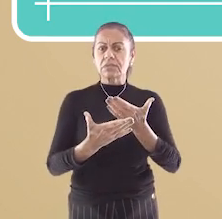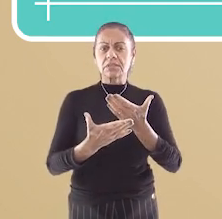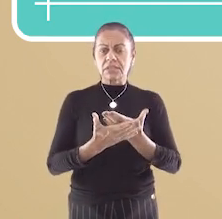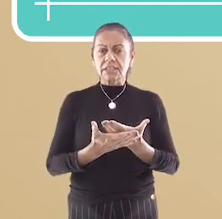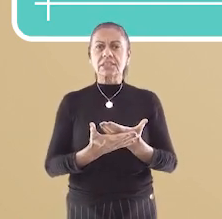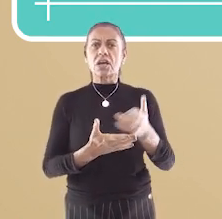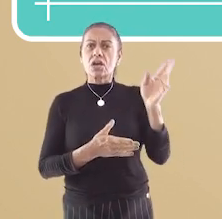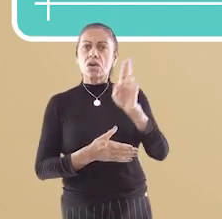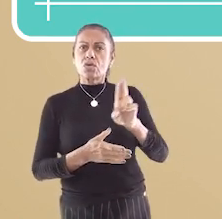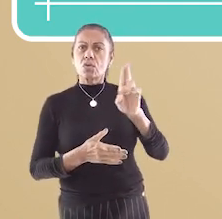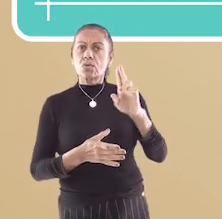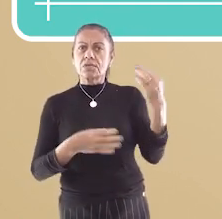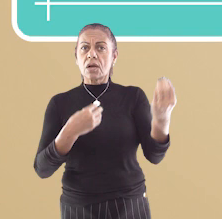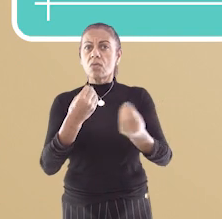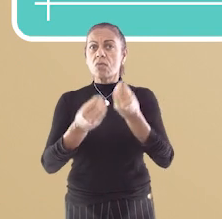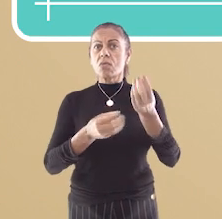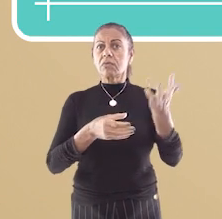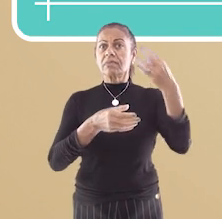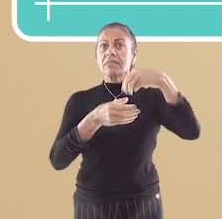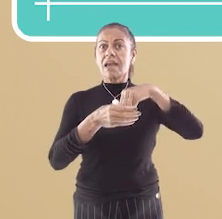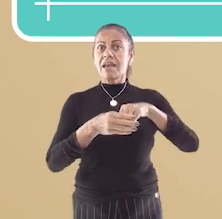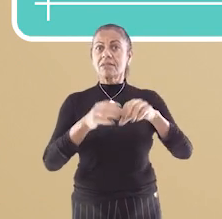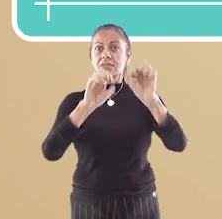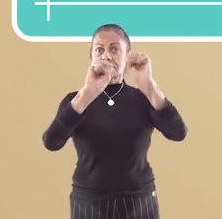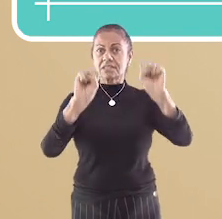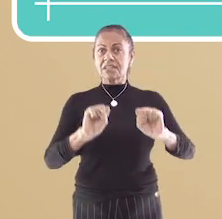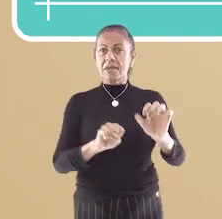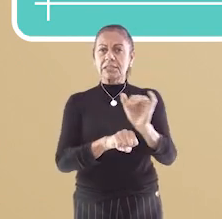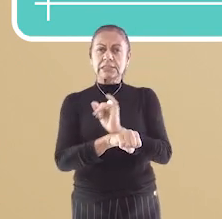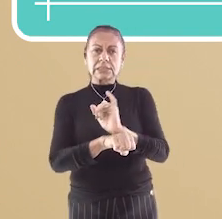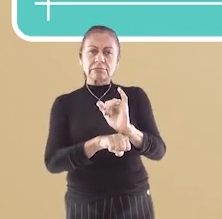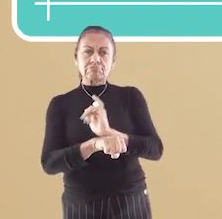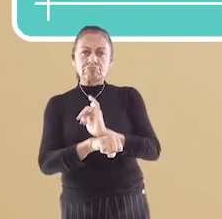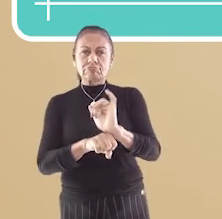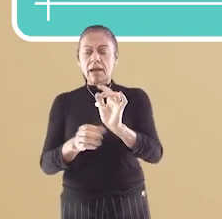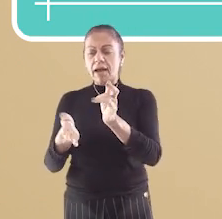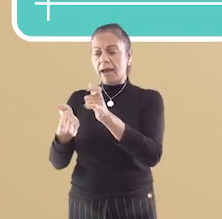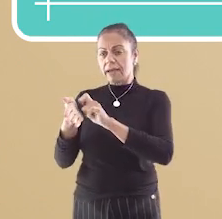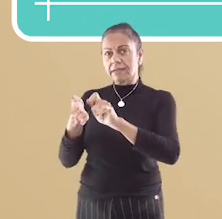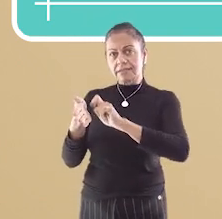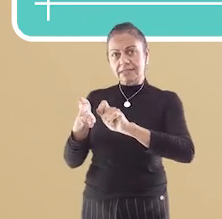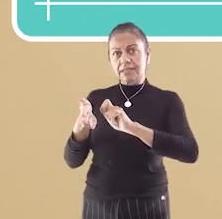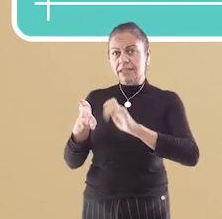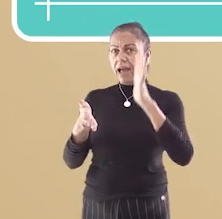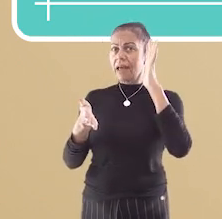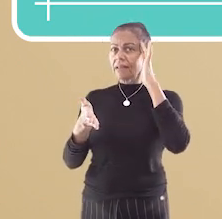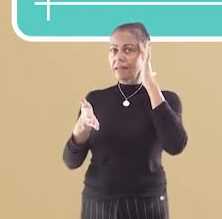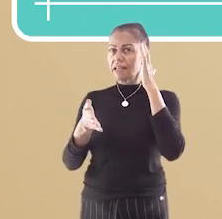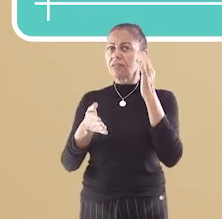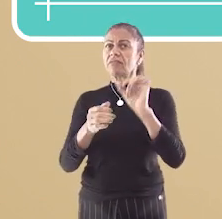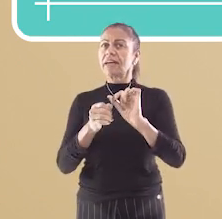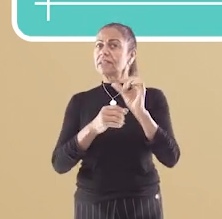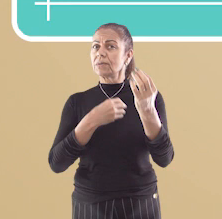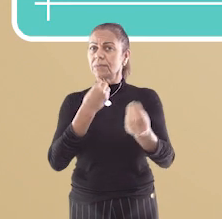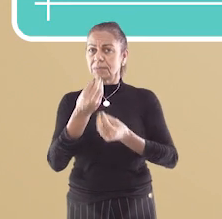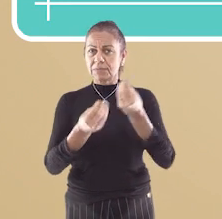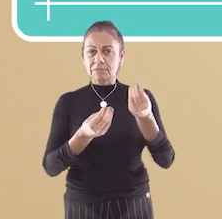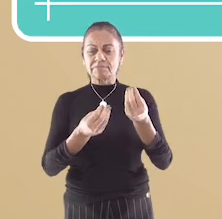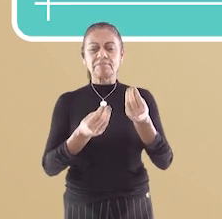o estudante a dominar o mecanismo e os recursos do sistema de representação escrita, compreendendo suas